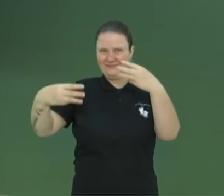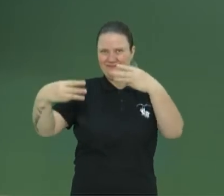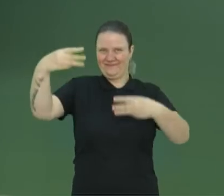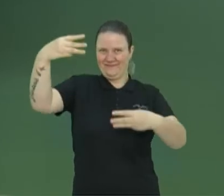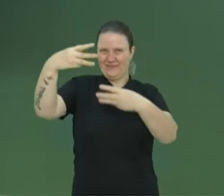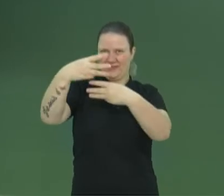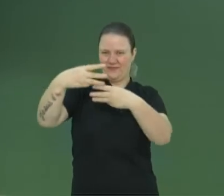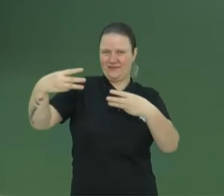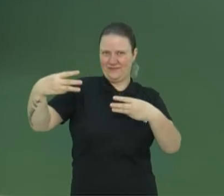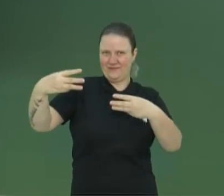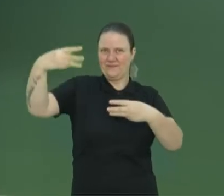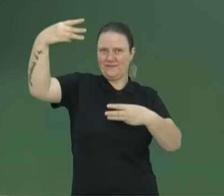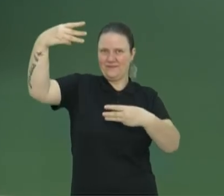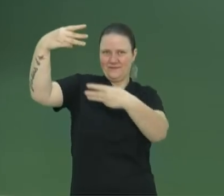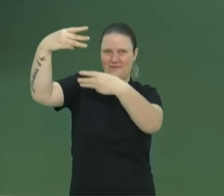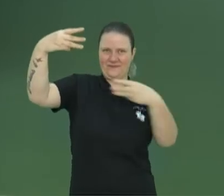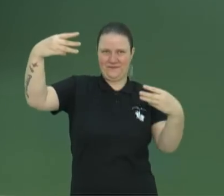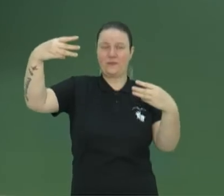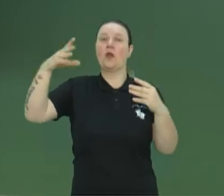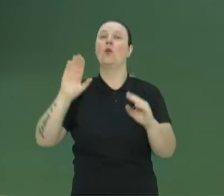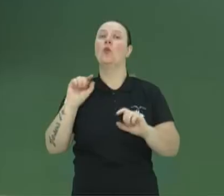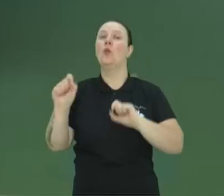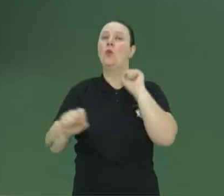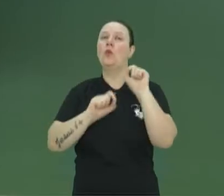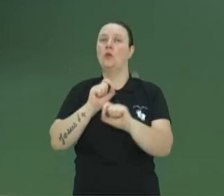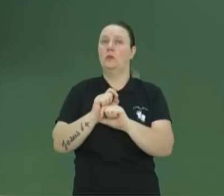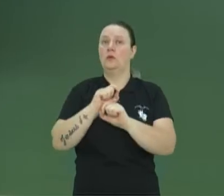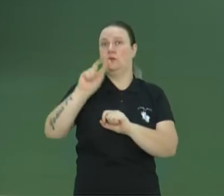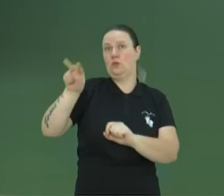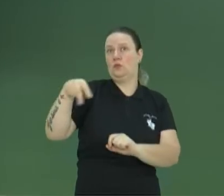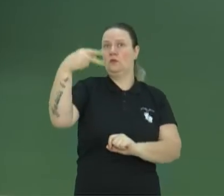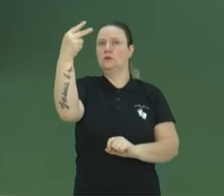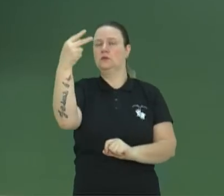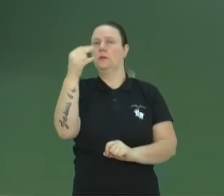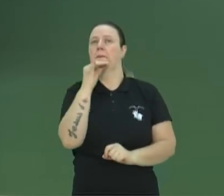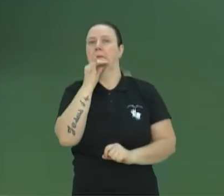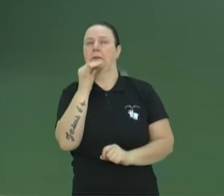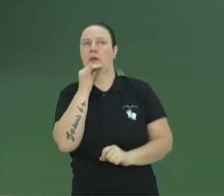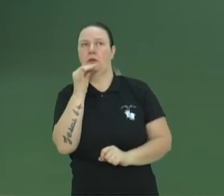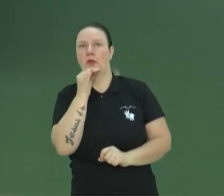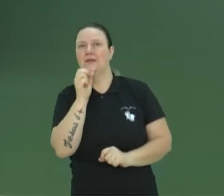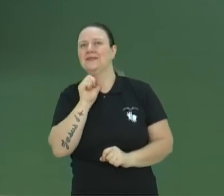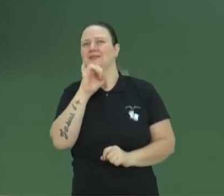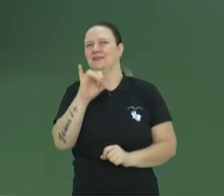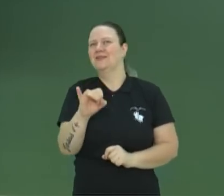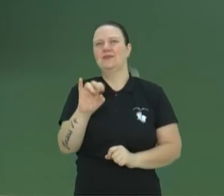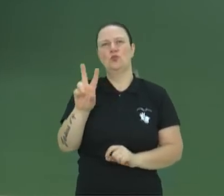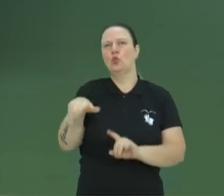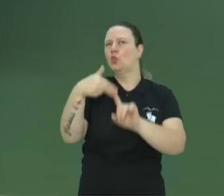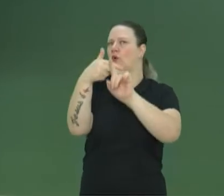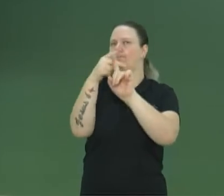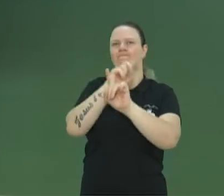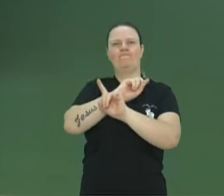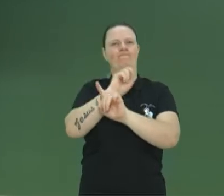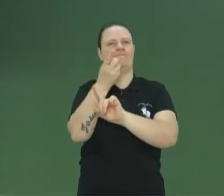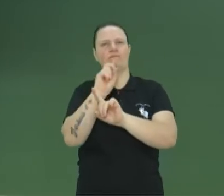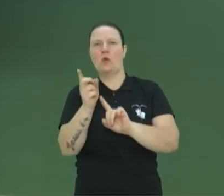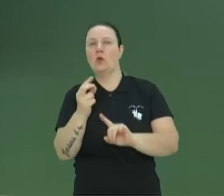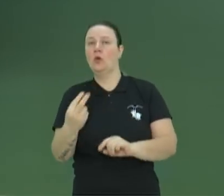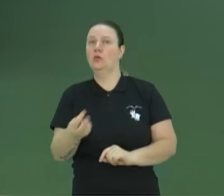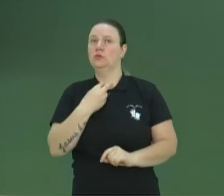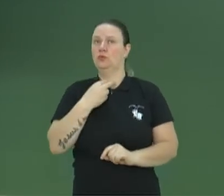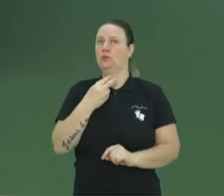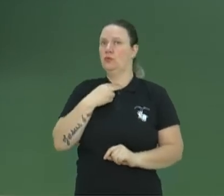identidade, que essa matriz identidade ela é uma matriz quadrada. Se eu tenho uma matriz que não é quadrada, então ela não pode ser uma